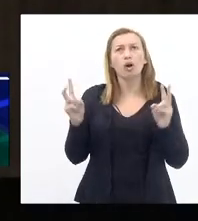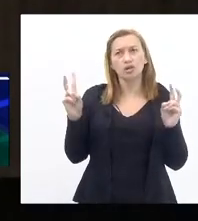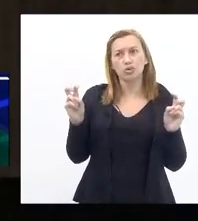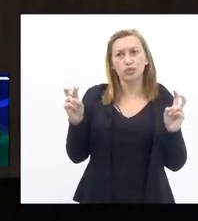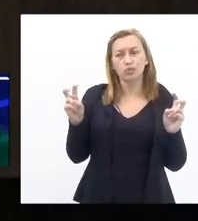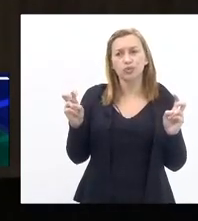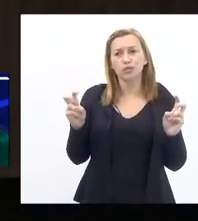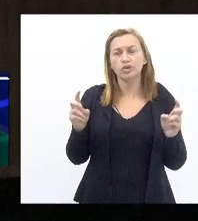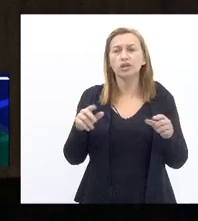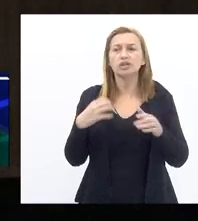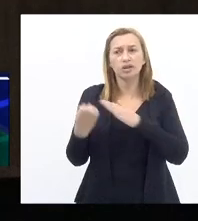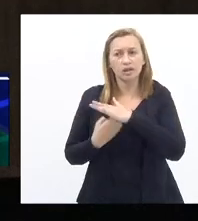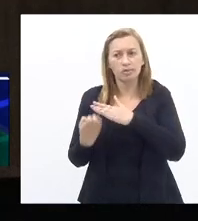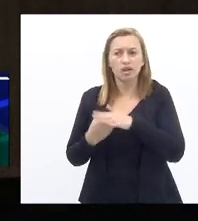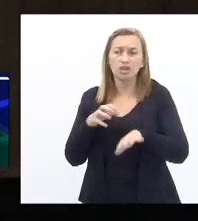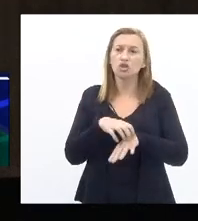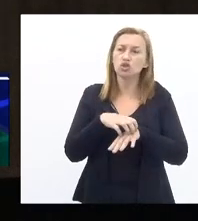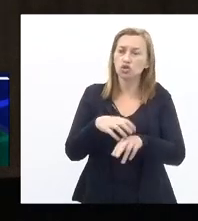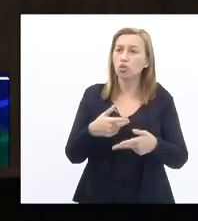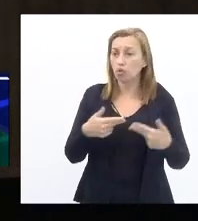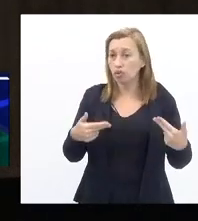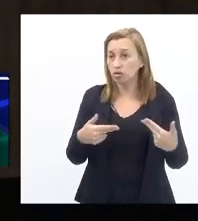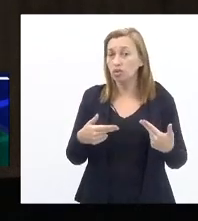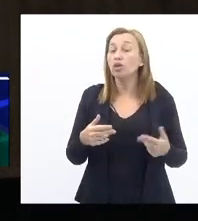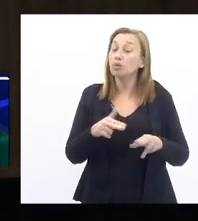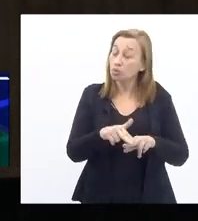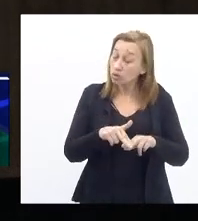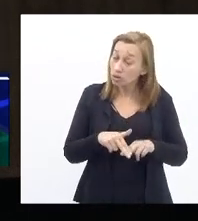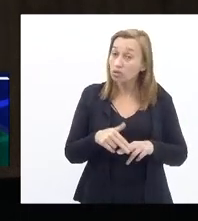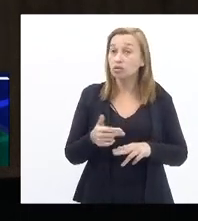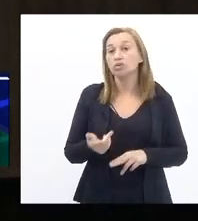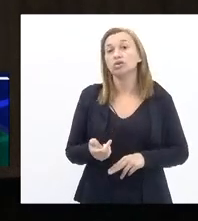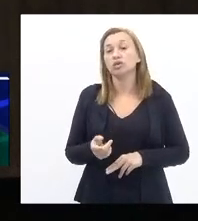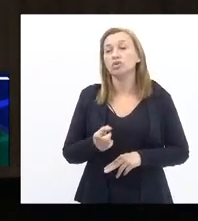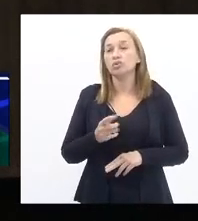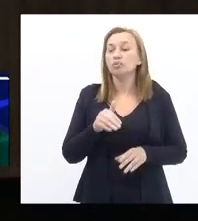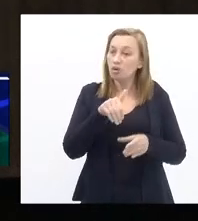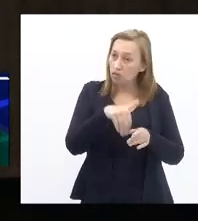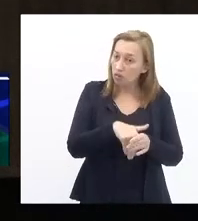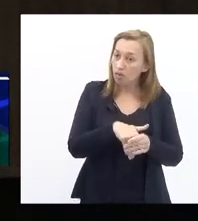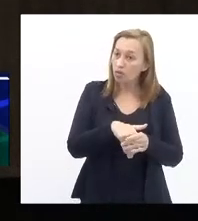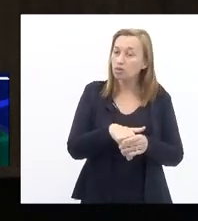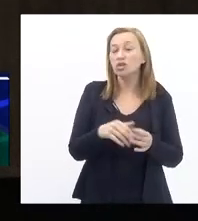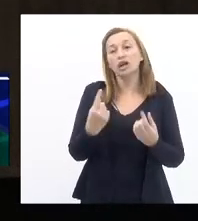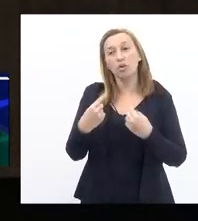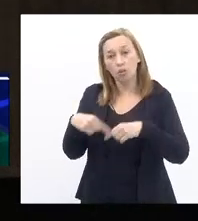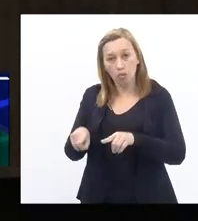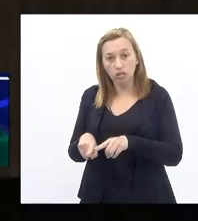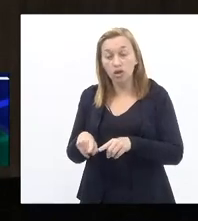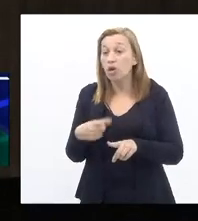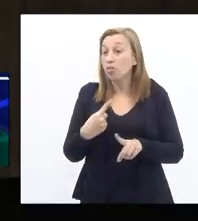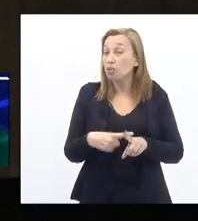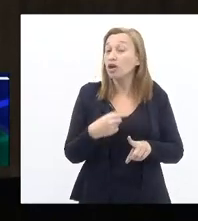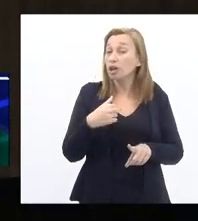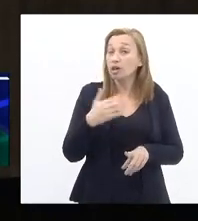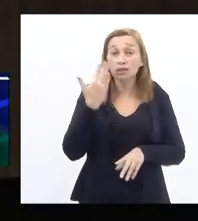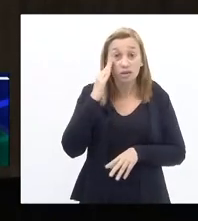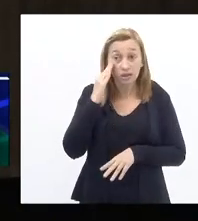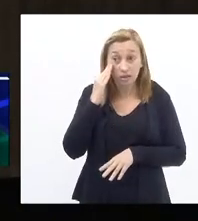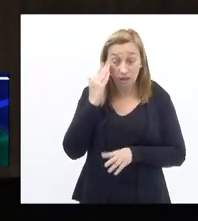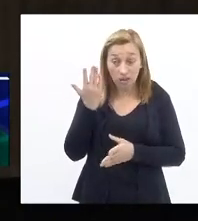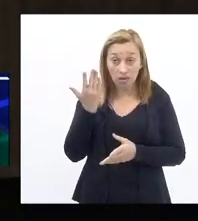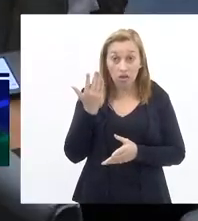das empresas de ônibus. Então, por conta disso, o meu voto será contrário, porque entendo, além